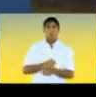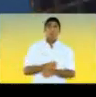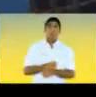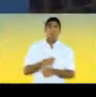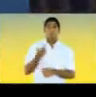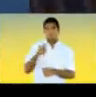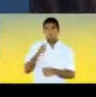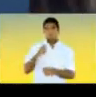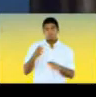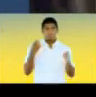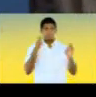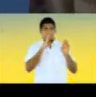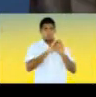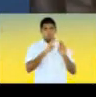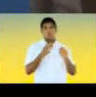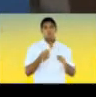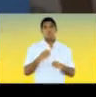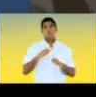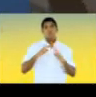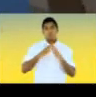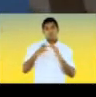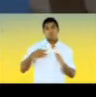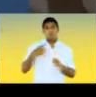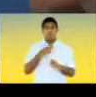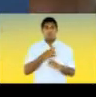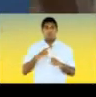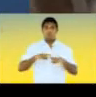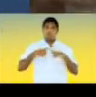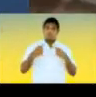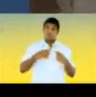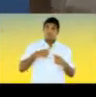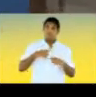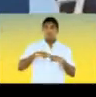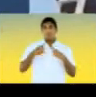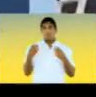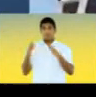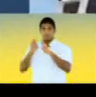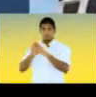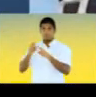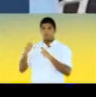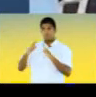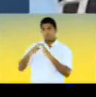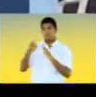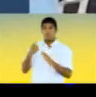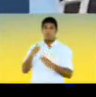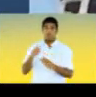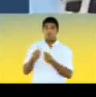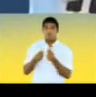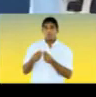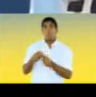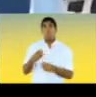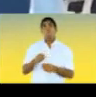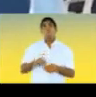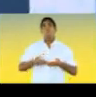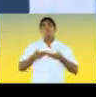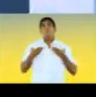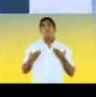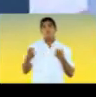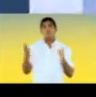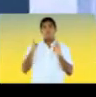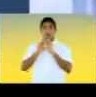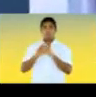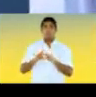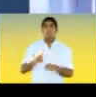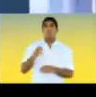fechado e não atende às necessidades da comunidade de Água Branca. Aqui não tem posto de saúde, não tem... Tem, mas tem lá embaixo, mas está fechado. Se o posto